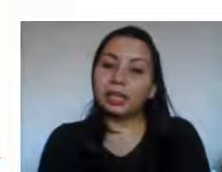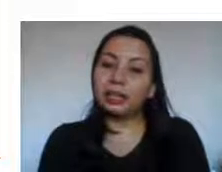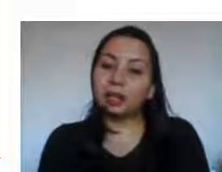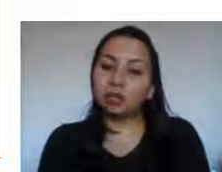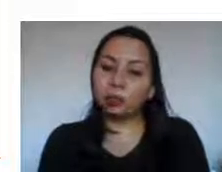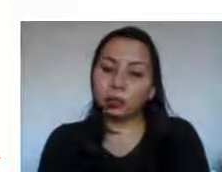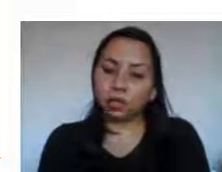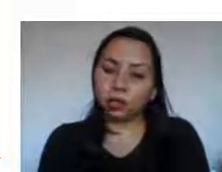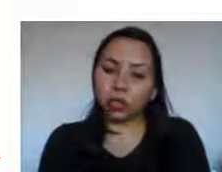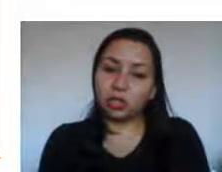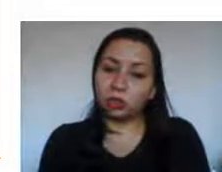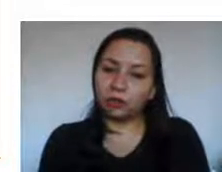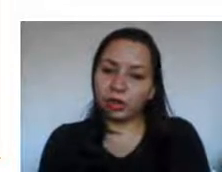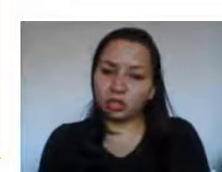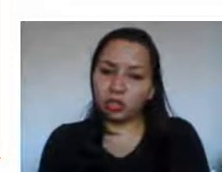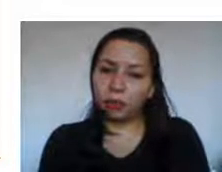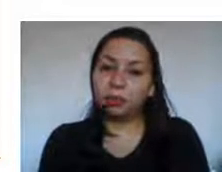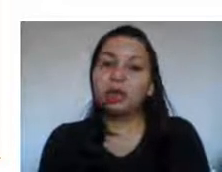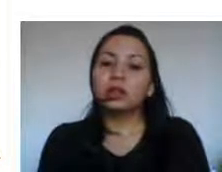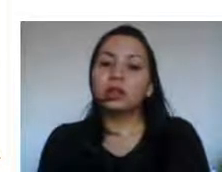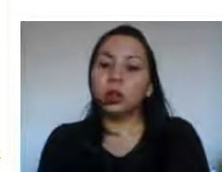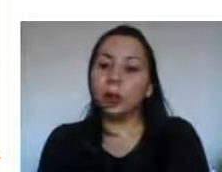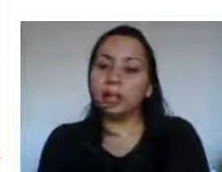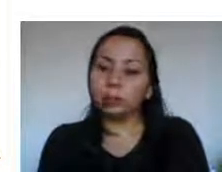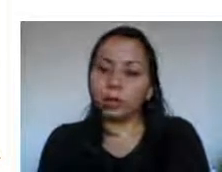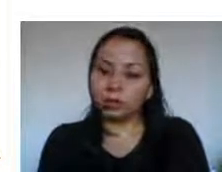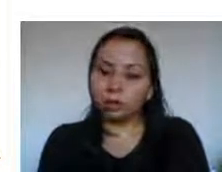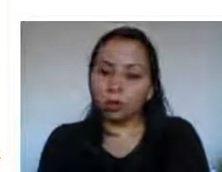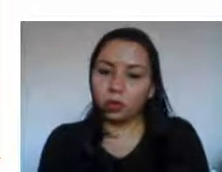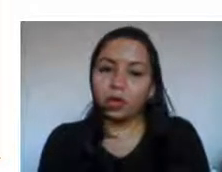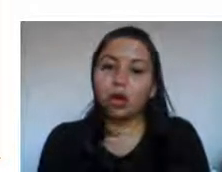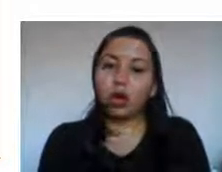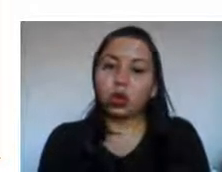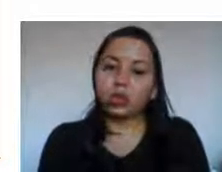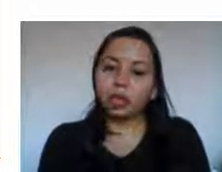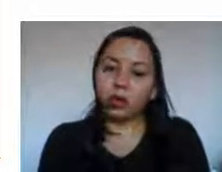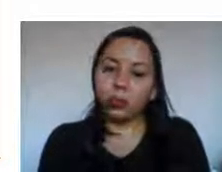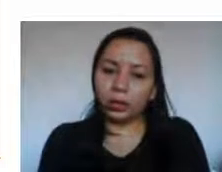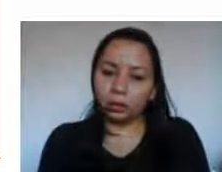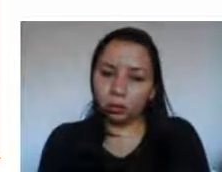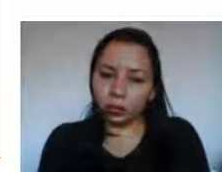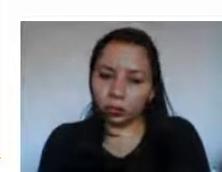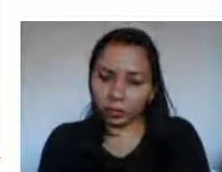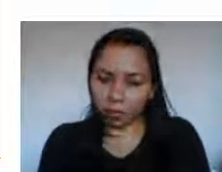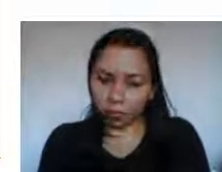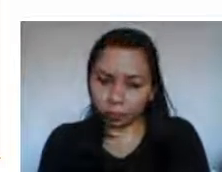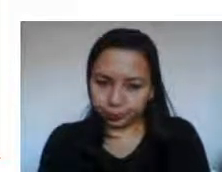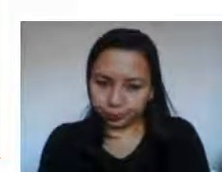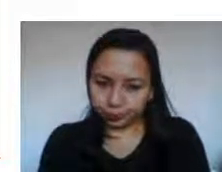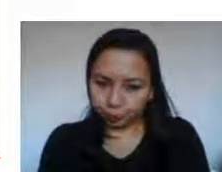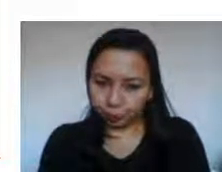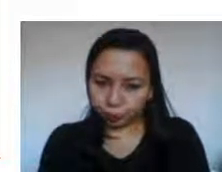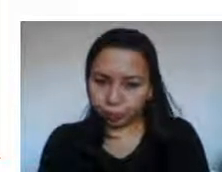E 32% já estão na fase de superexploração ou se recuperando do